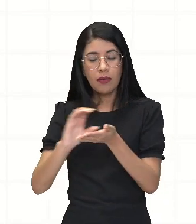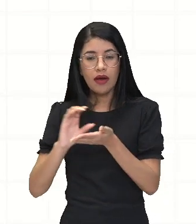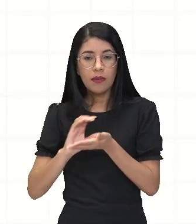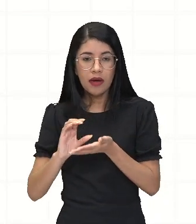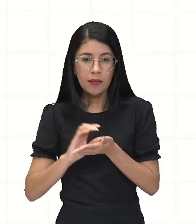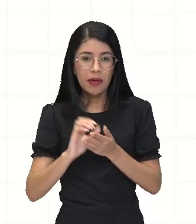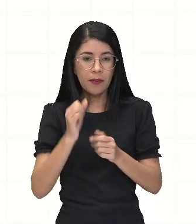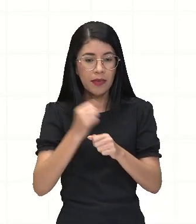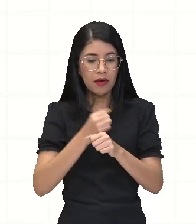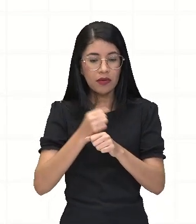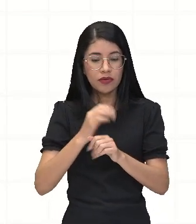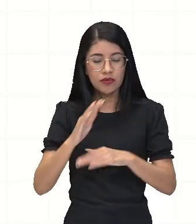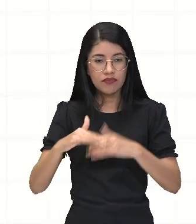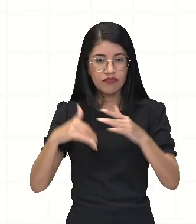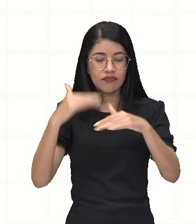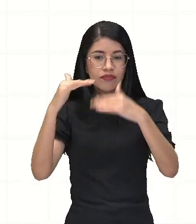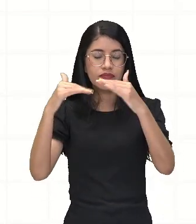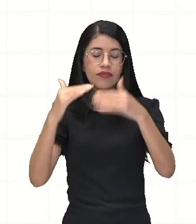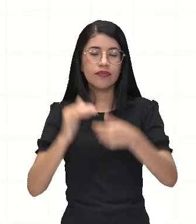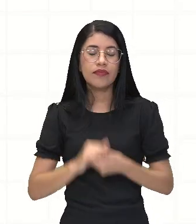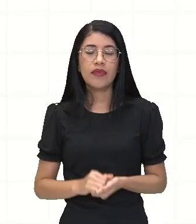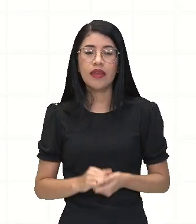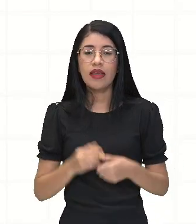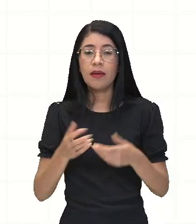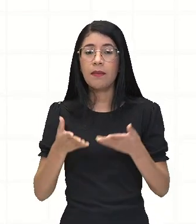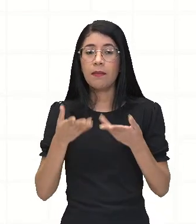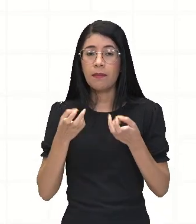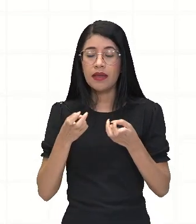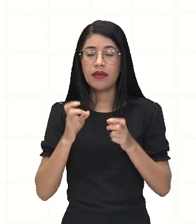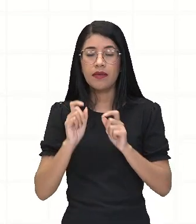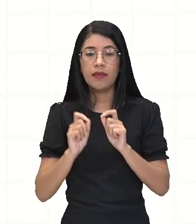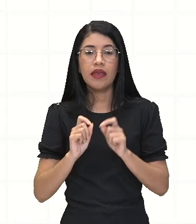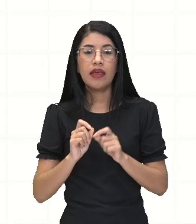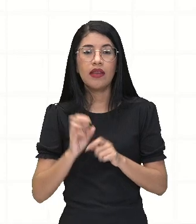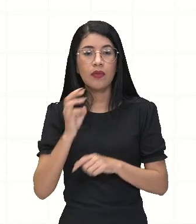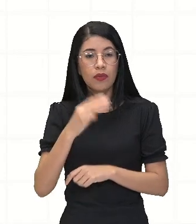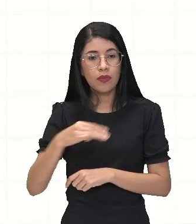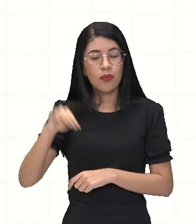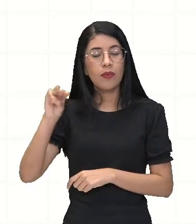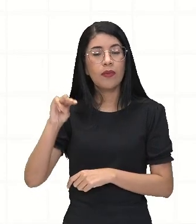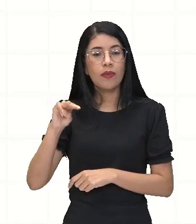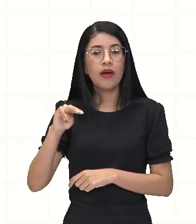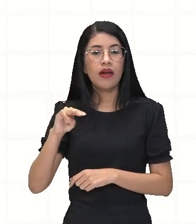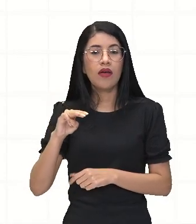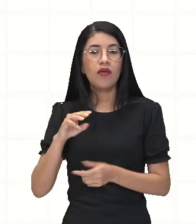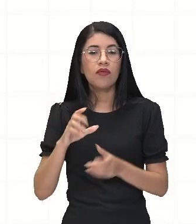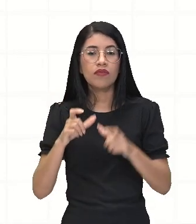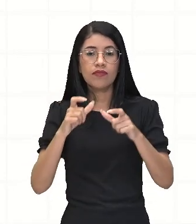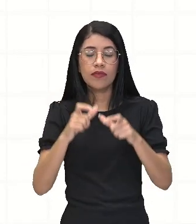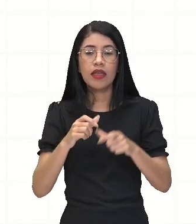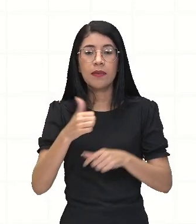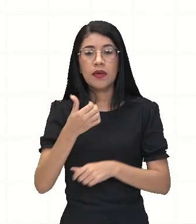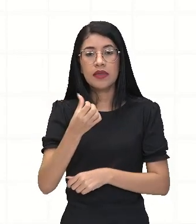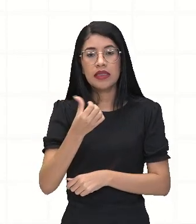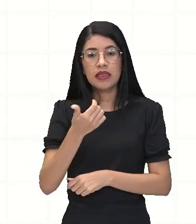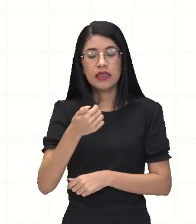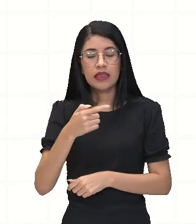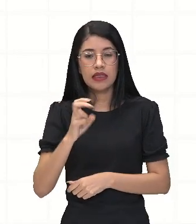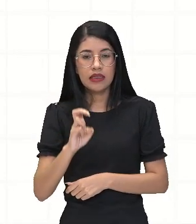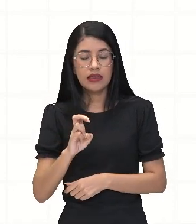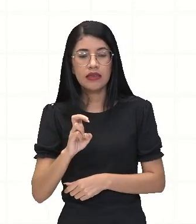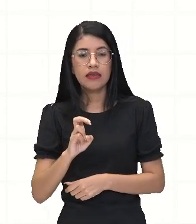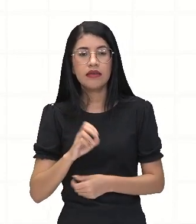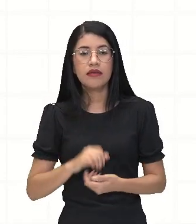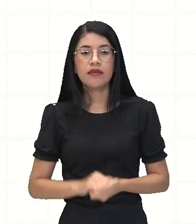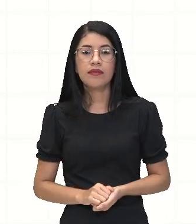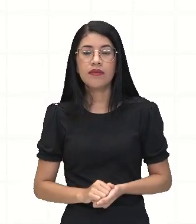nessas capitanias. Então a gente observa aqui a capitania do Maranhão, que vai ser estabelecida em 1615,